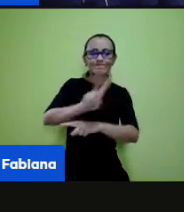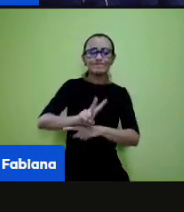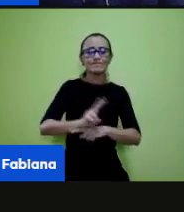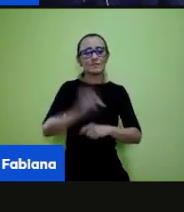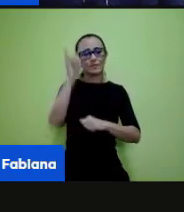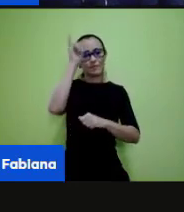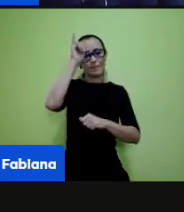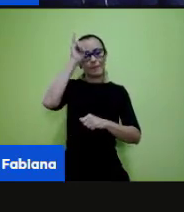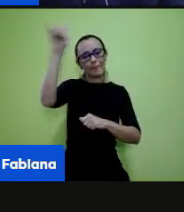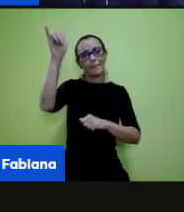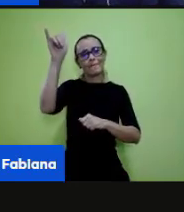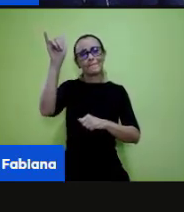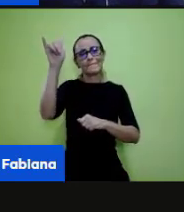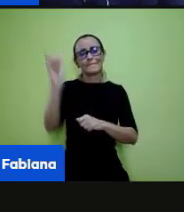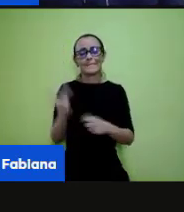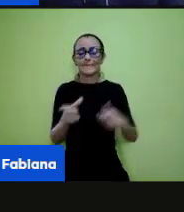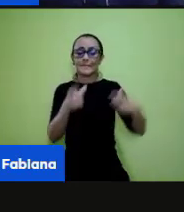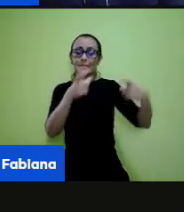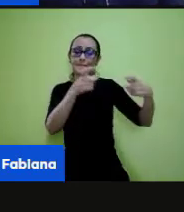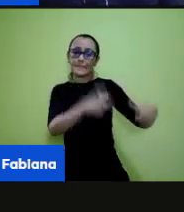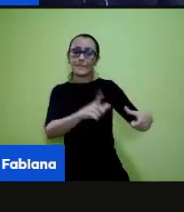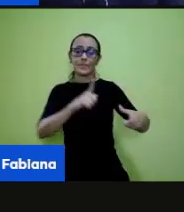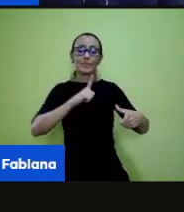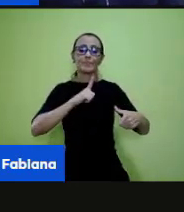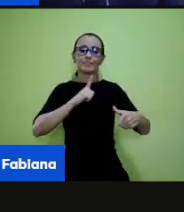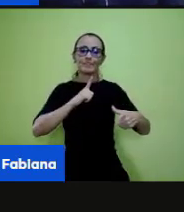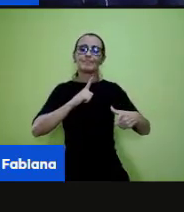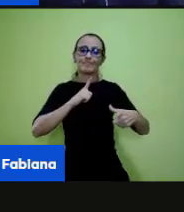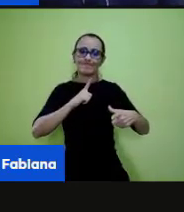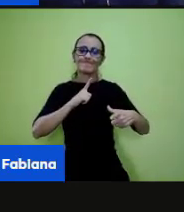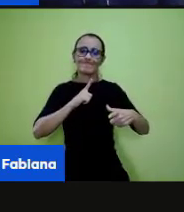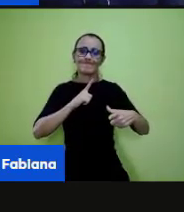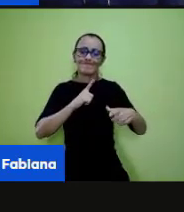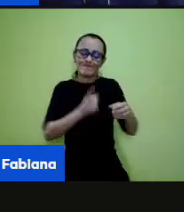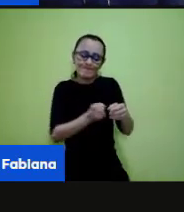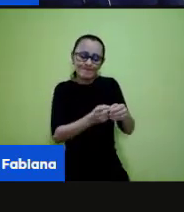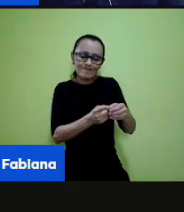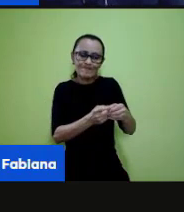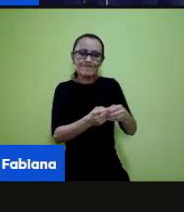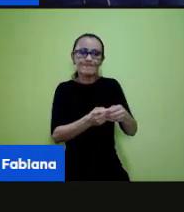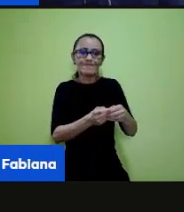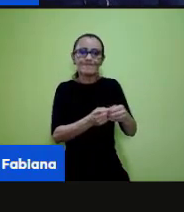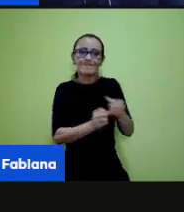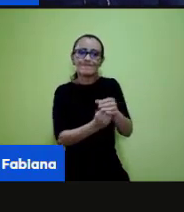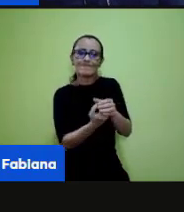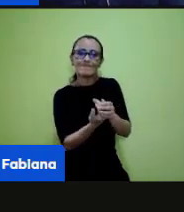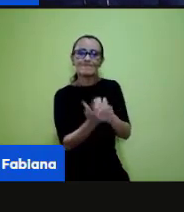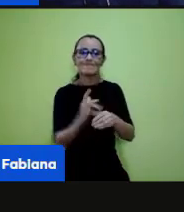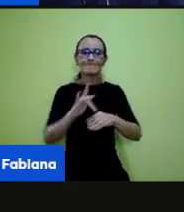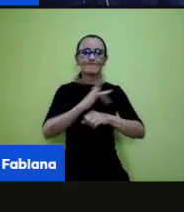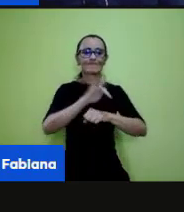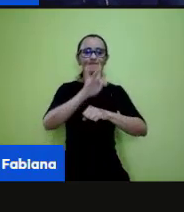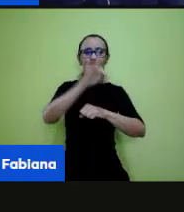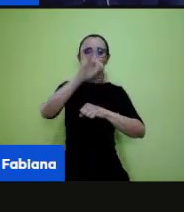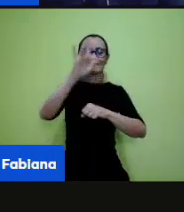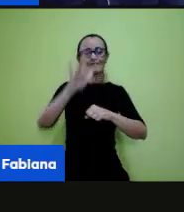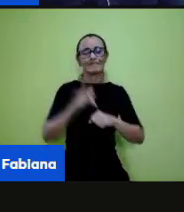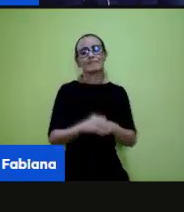esses reservatórios, recipientes e criadouros do vetor. Porque uma vez acontecendo esse